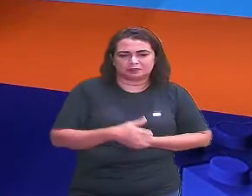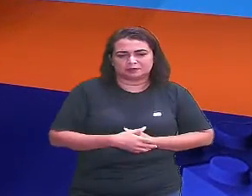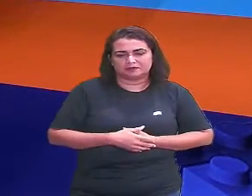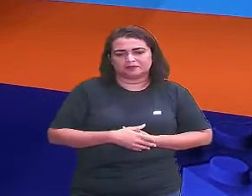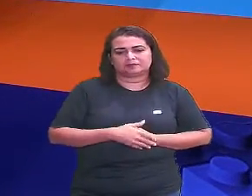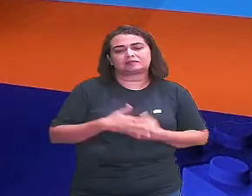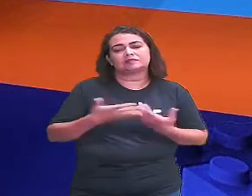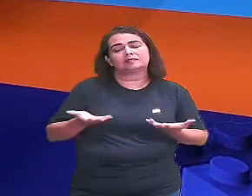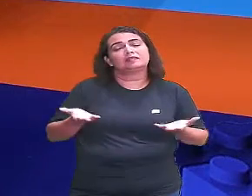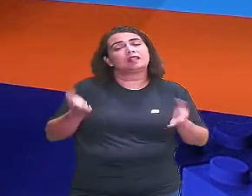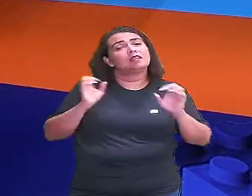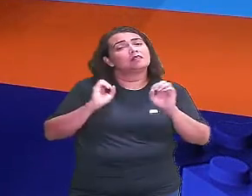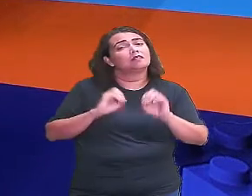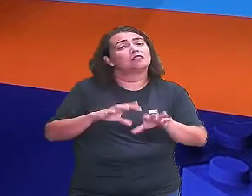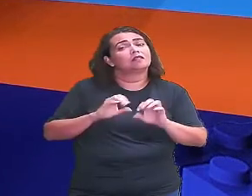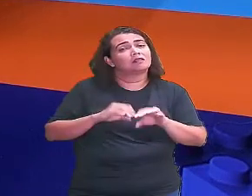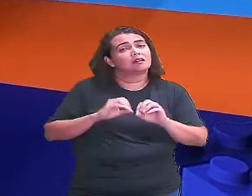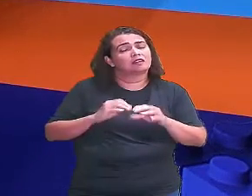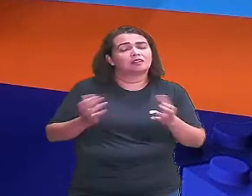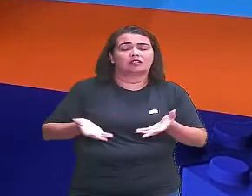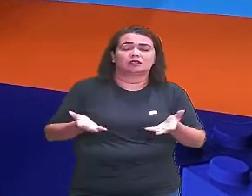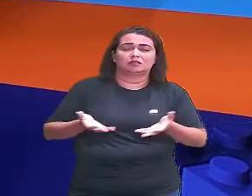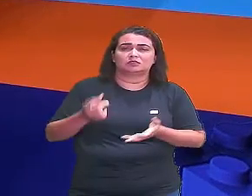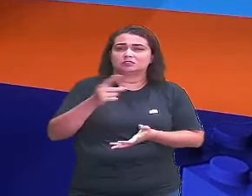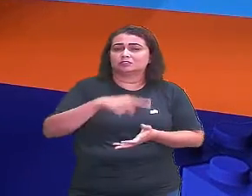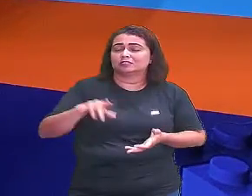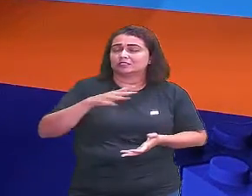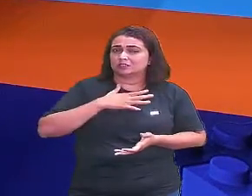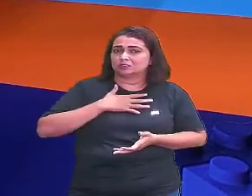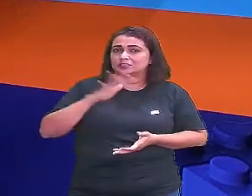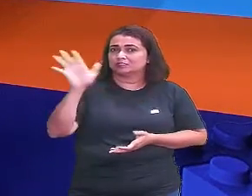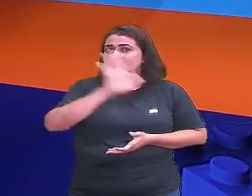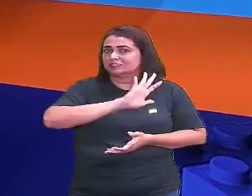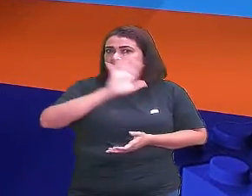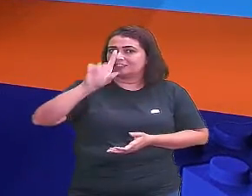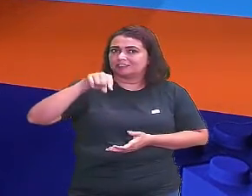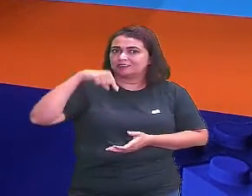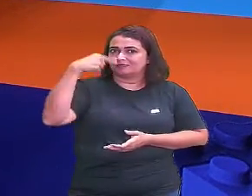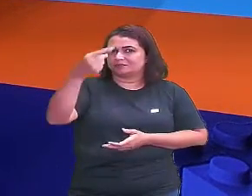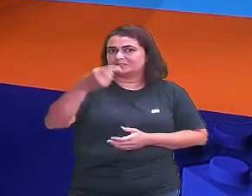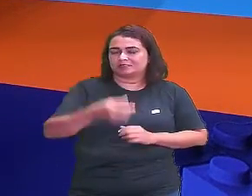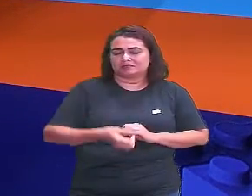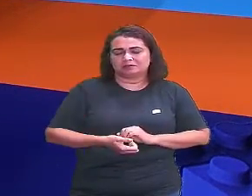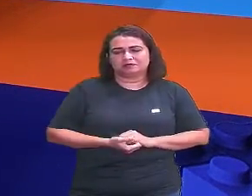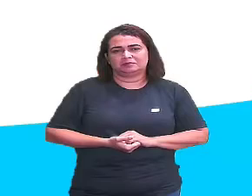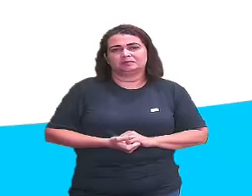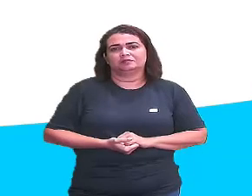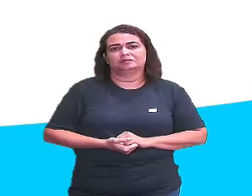Então, gente, essa foi a nossa aula de hoje. Eu espero que vocês tenham gostado. Até a próxima!